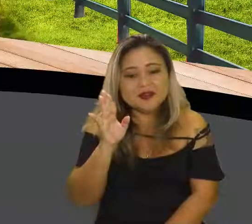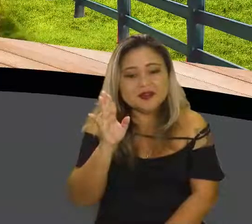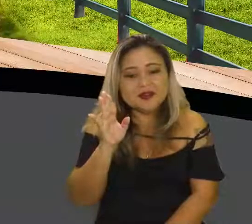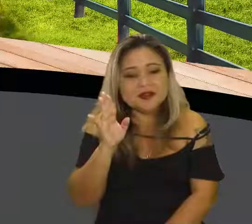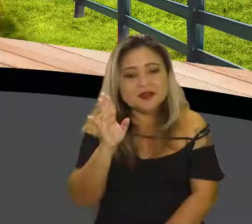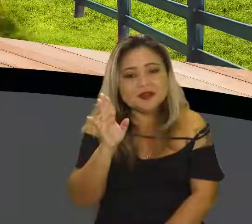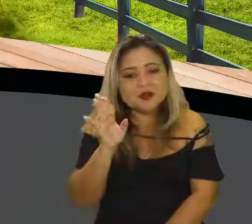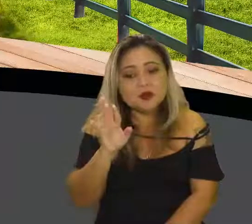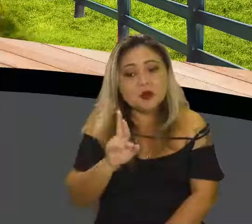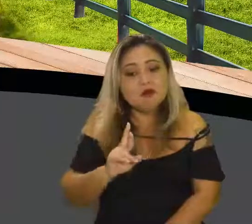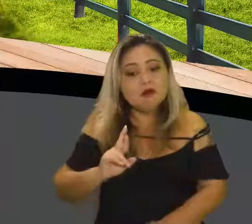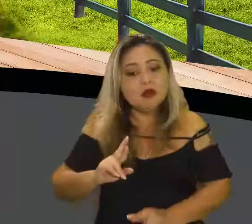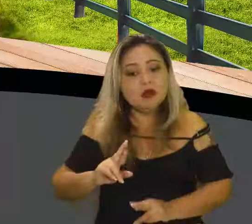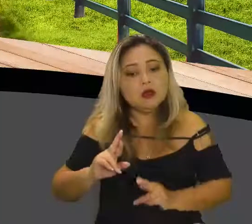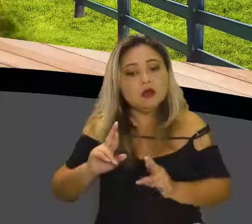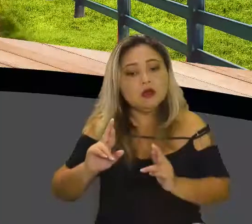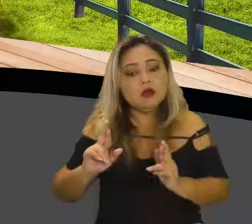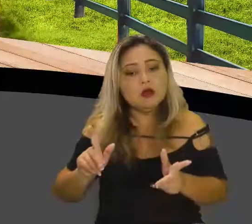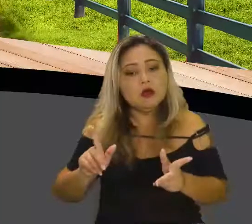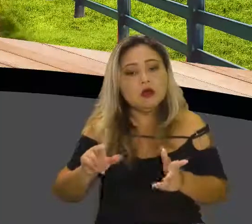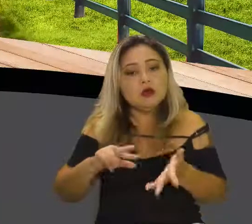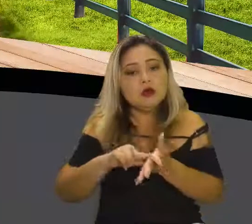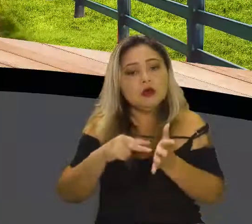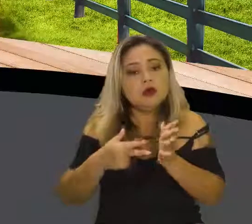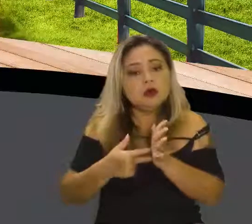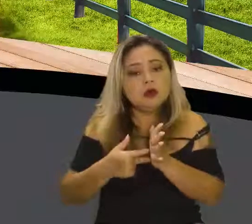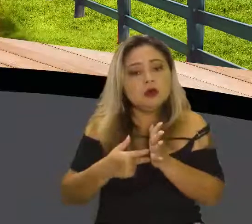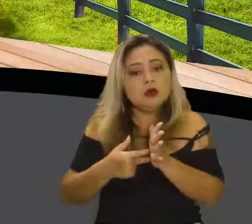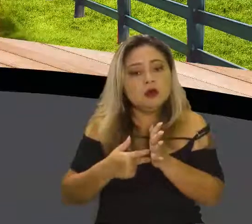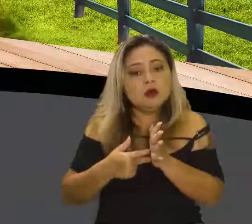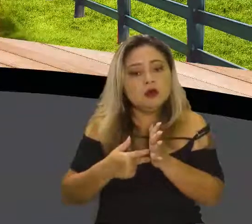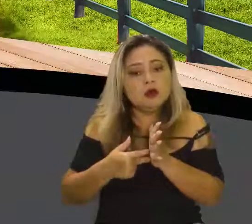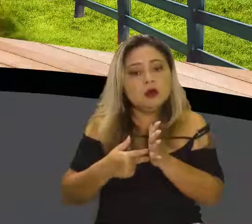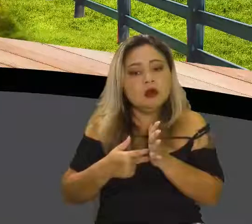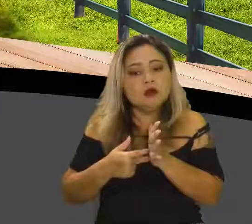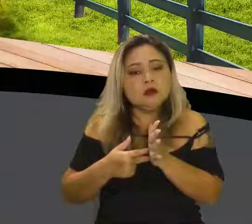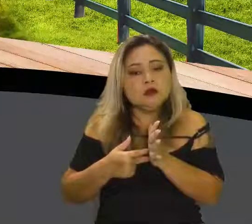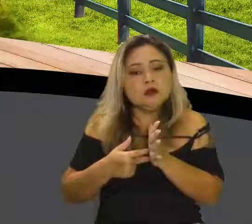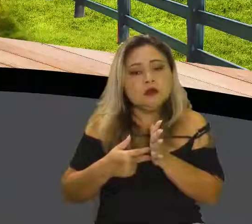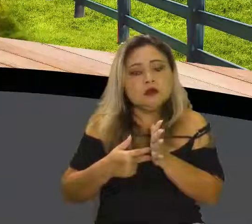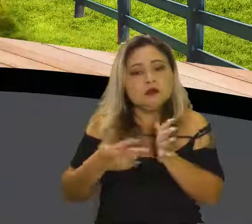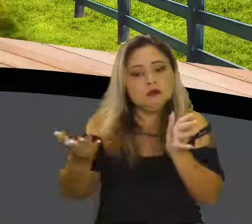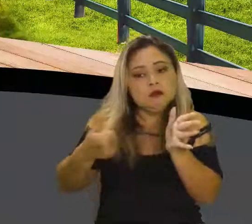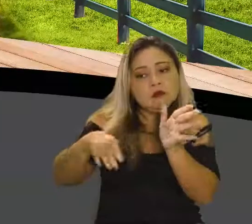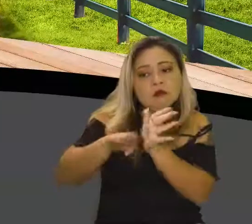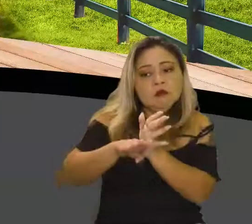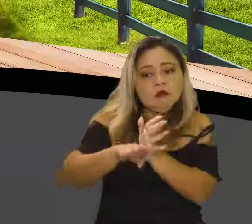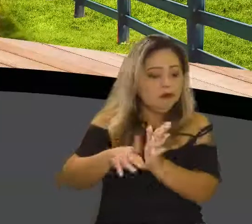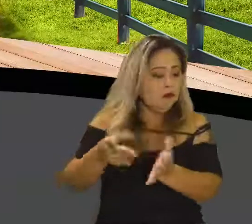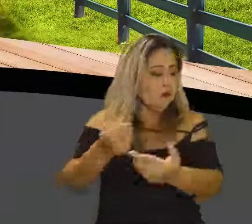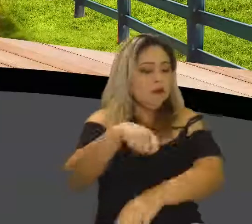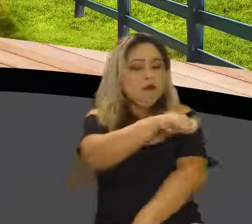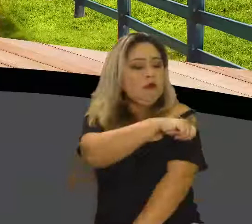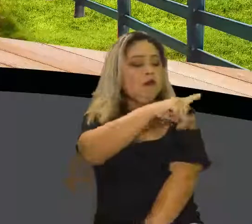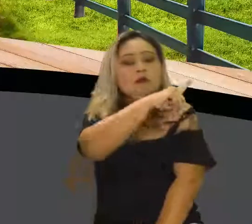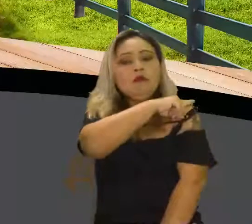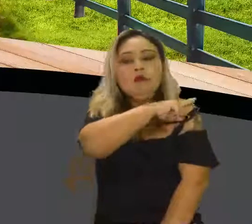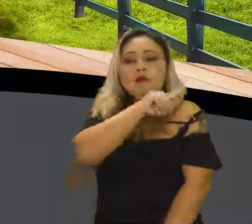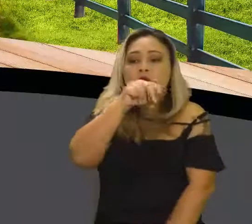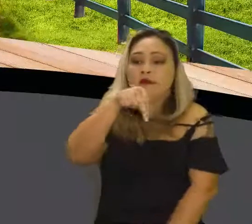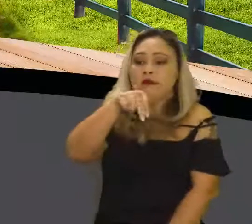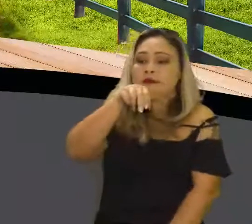Qual é a diferença, né, do que significa eu vim agora, sou estudante do primeiro ano aqui da